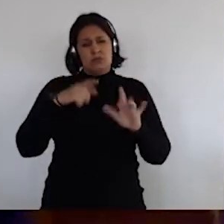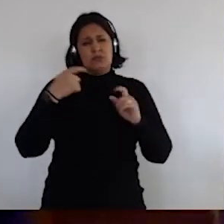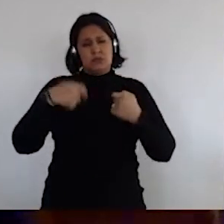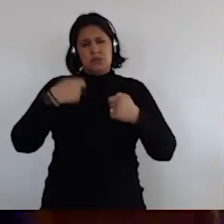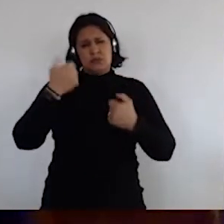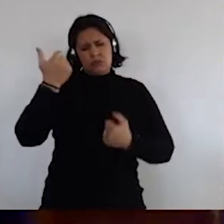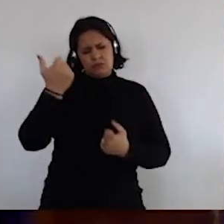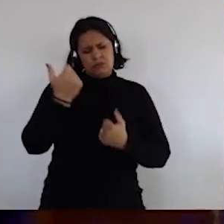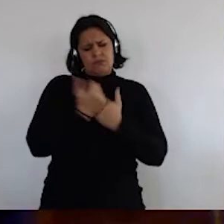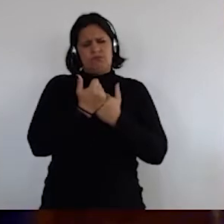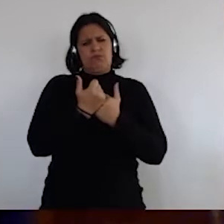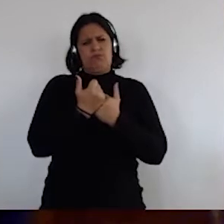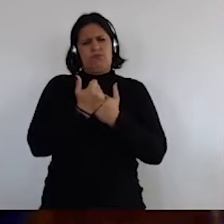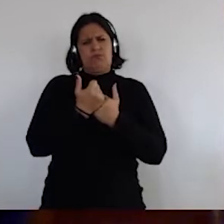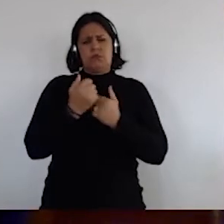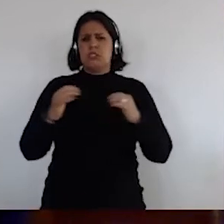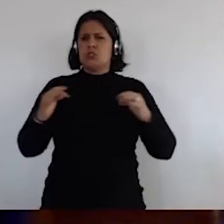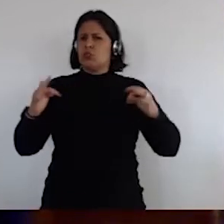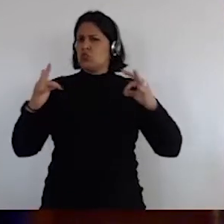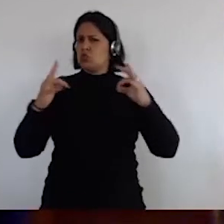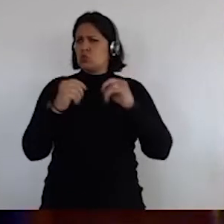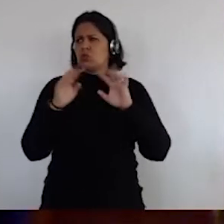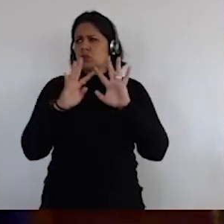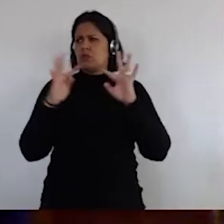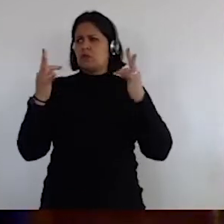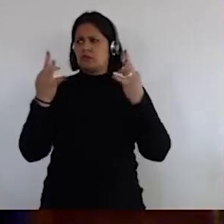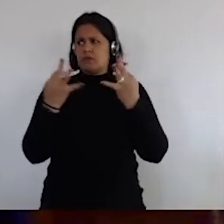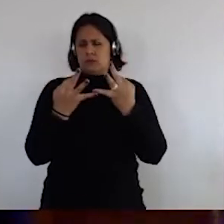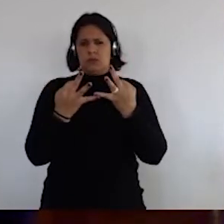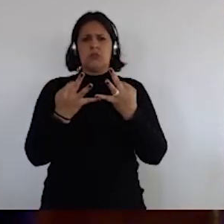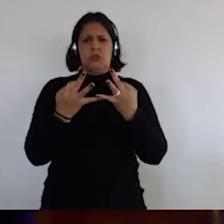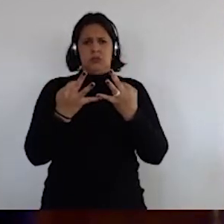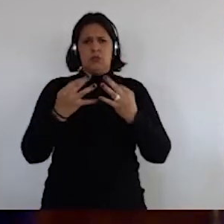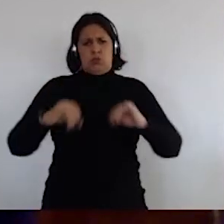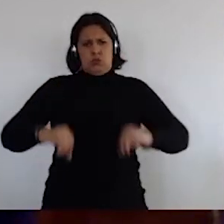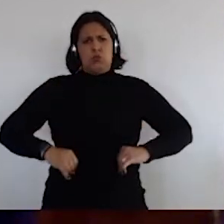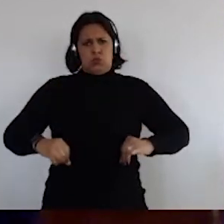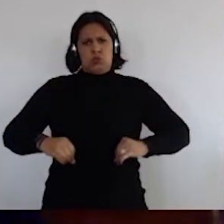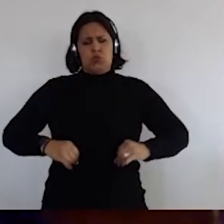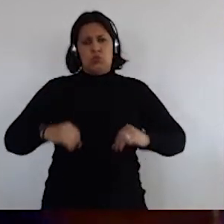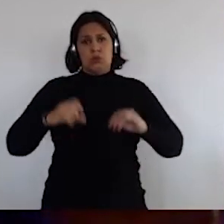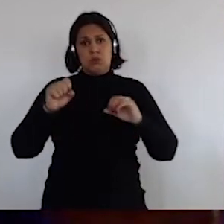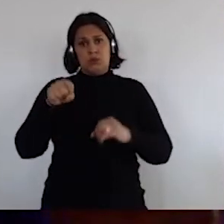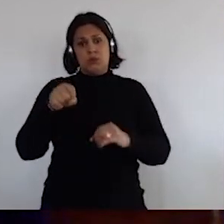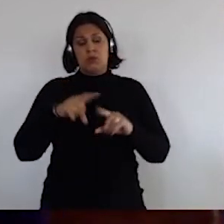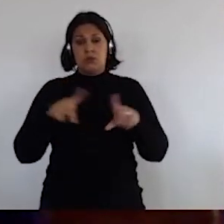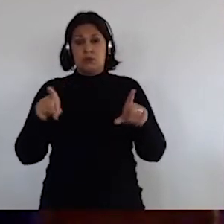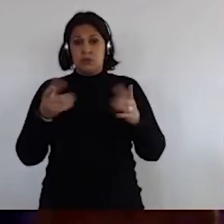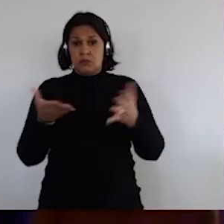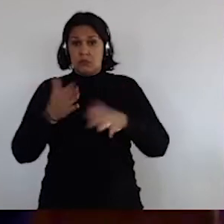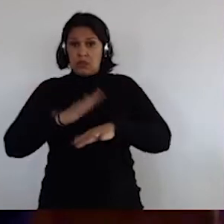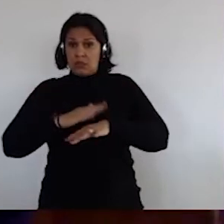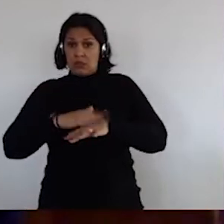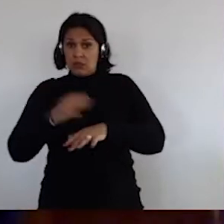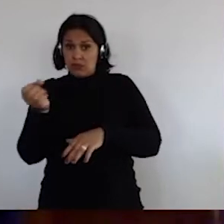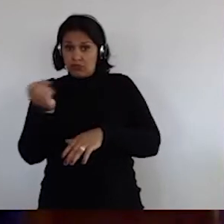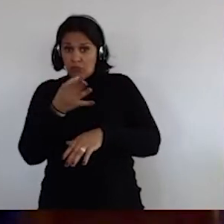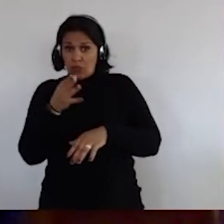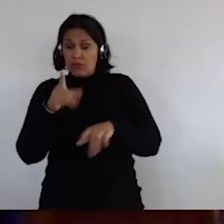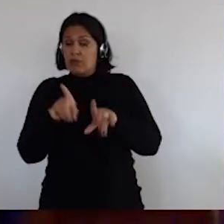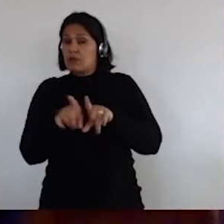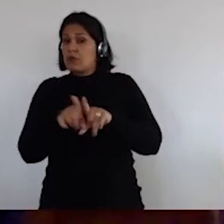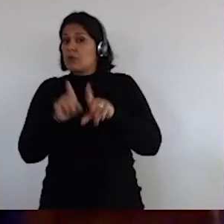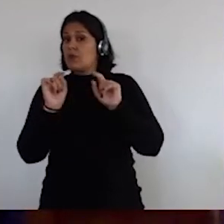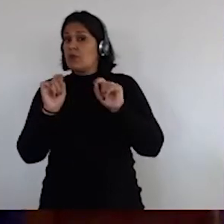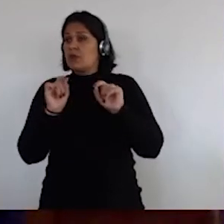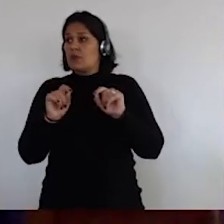a todas as famílias enlutadas. E vivemos um momento novo também na nossa atividade